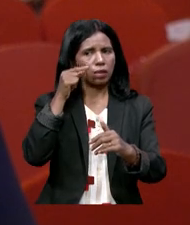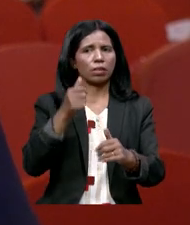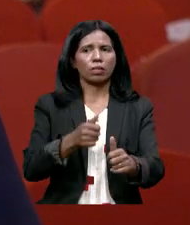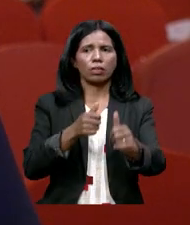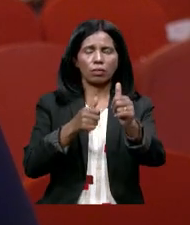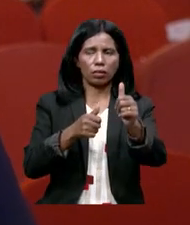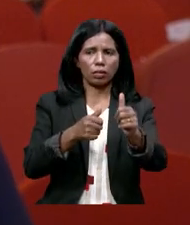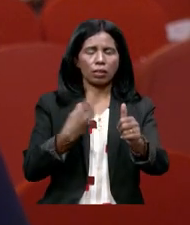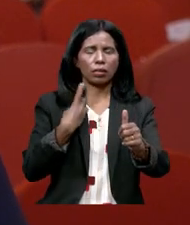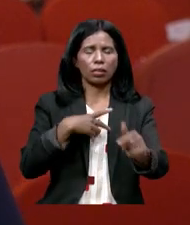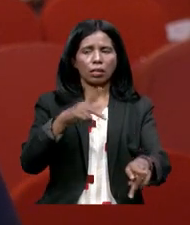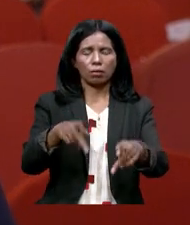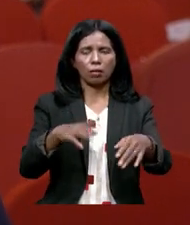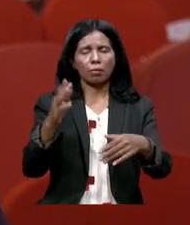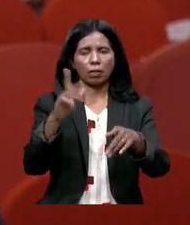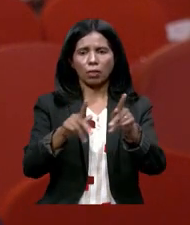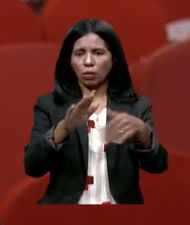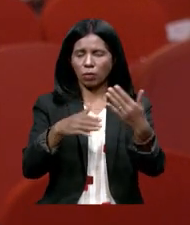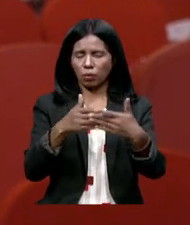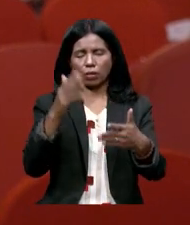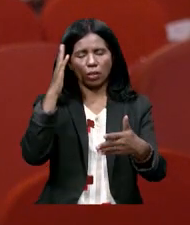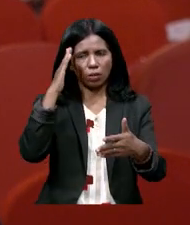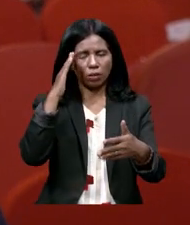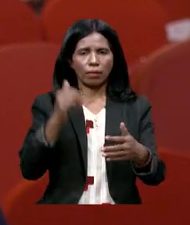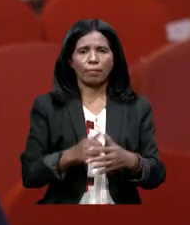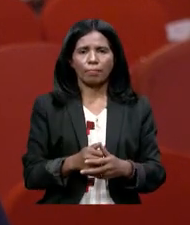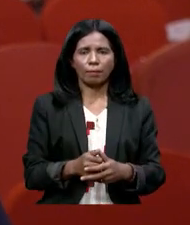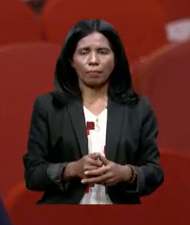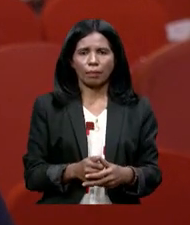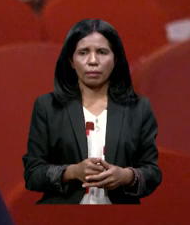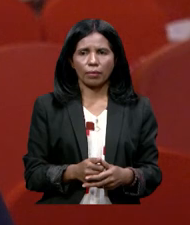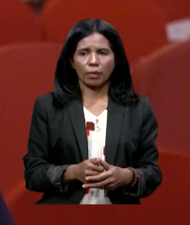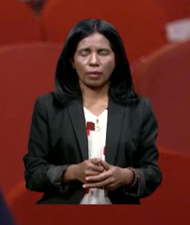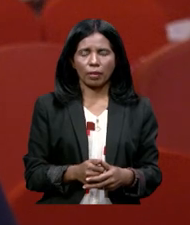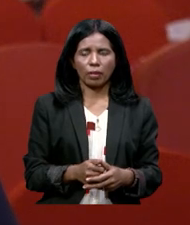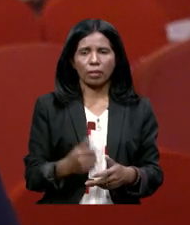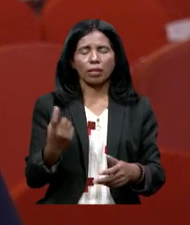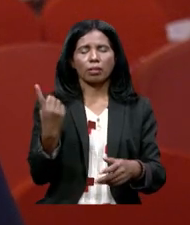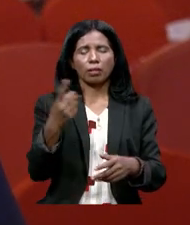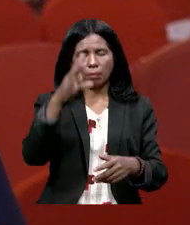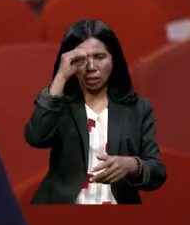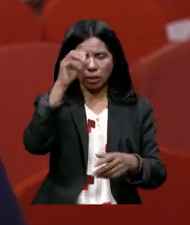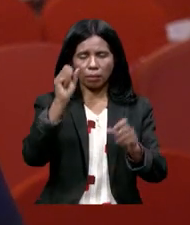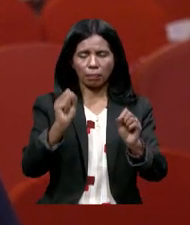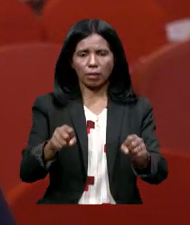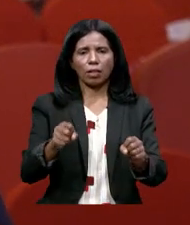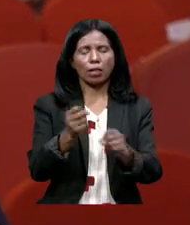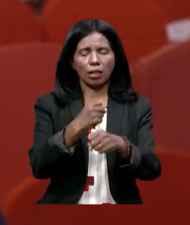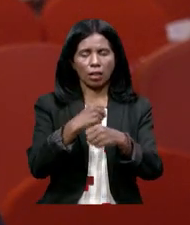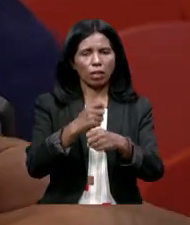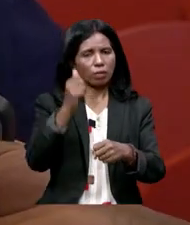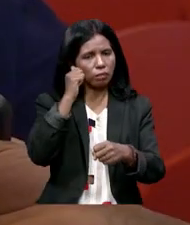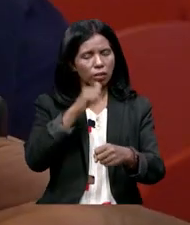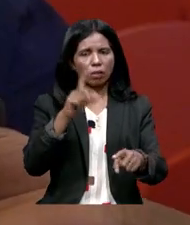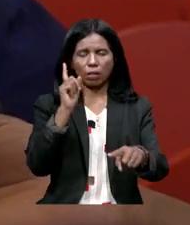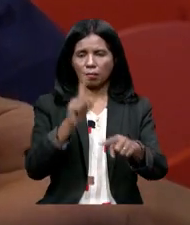norma gênero, tem sociedade nia nuinca, bat nebema ka mane bele halo, fetor la bele, lae.